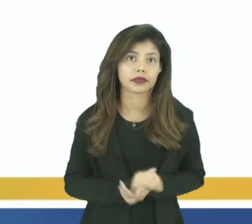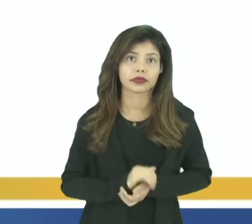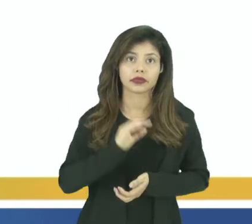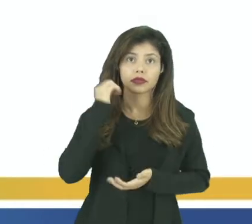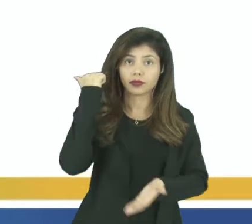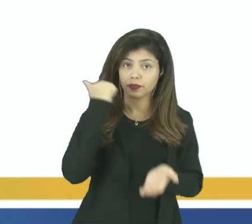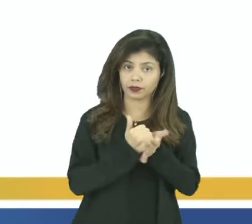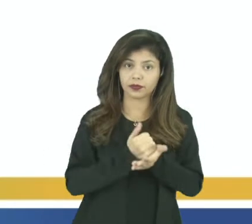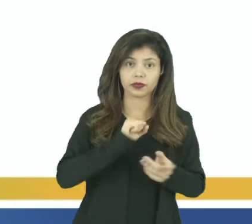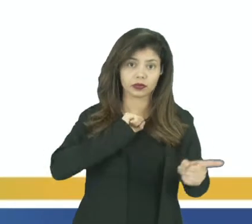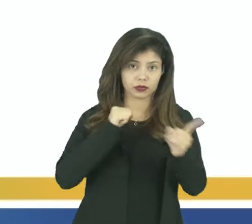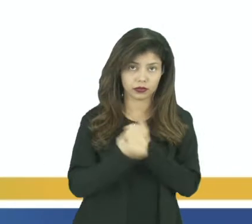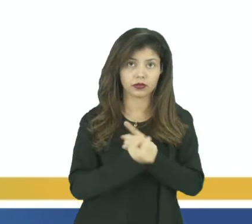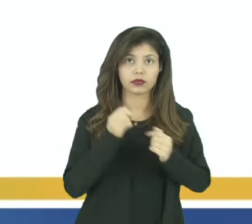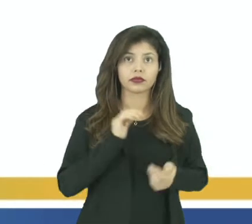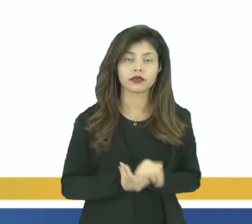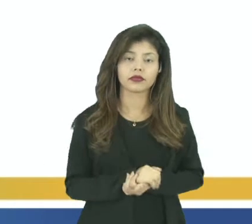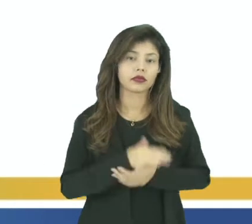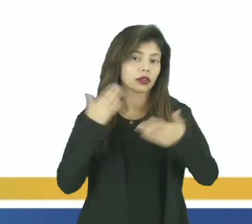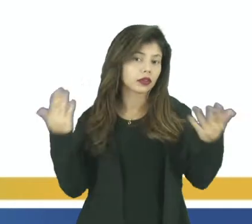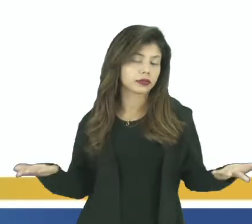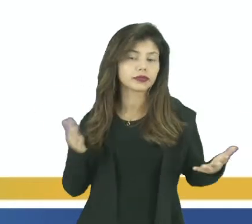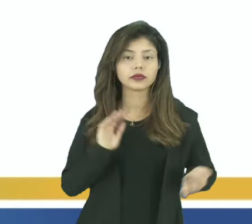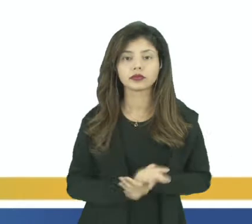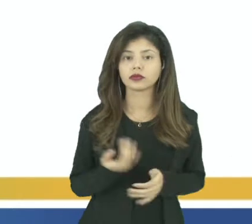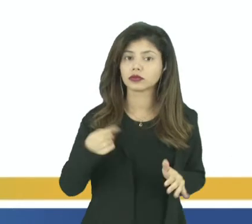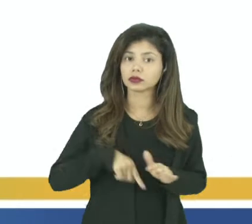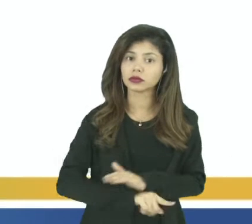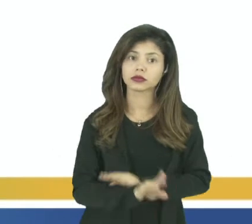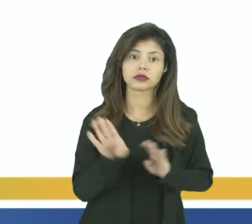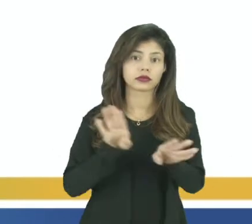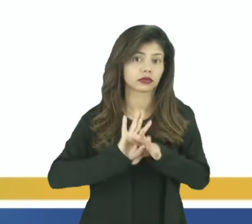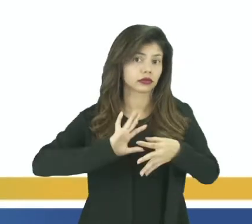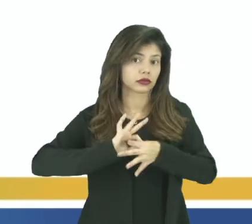contrato social. Então, dentro dessa